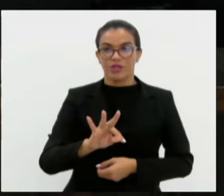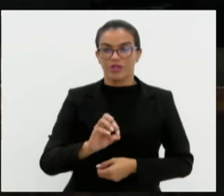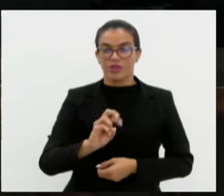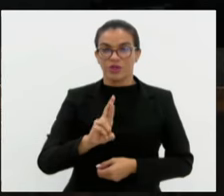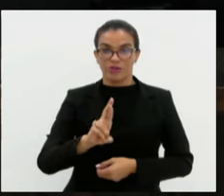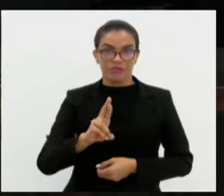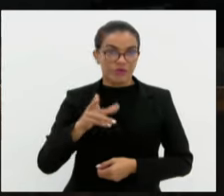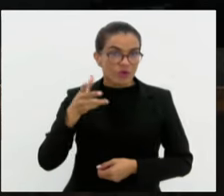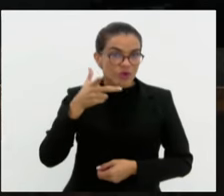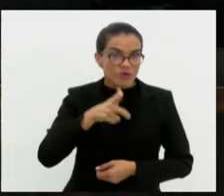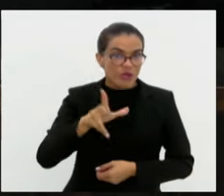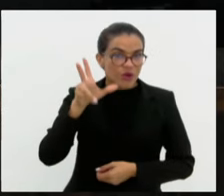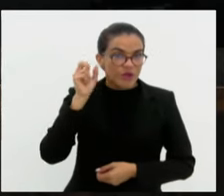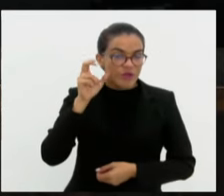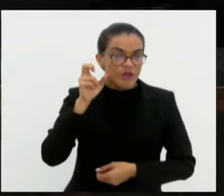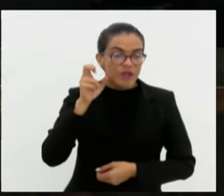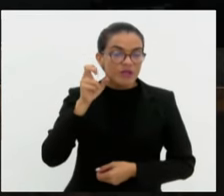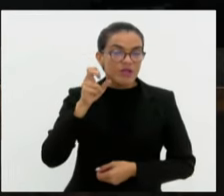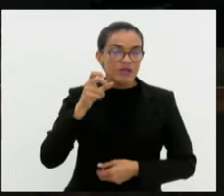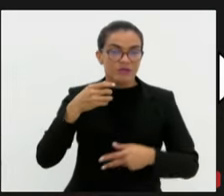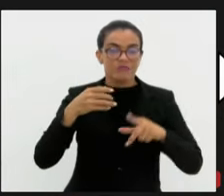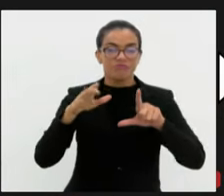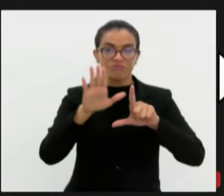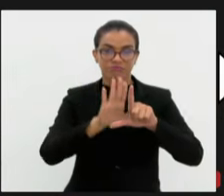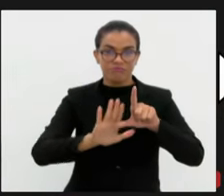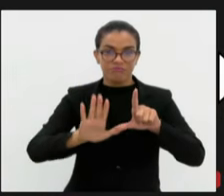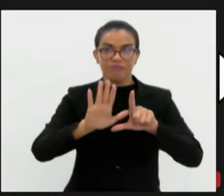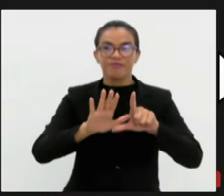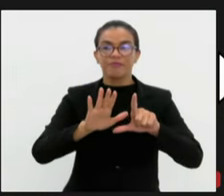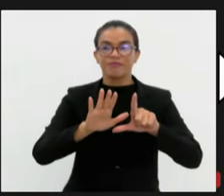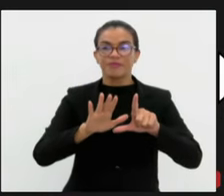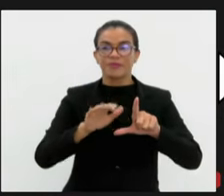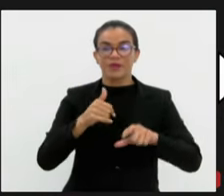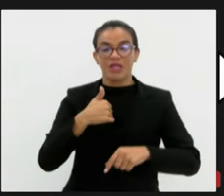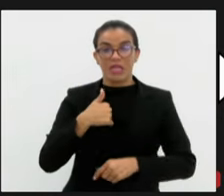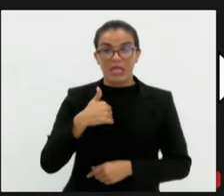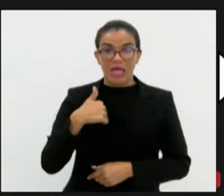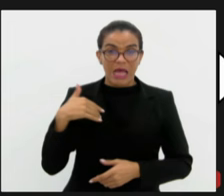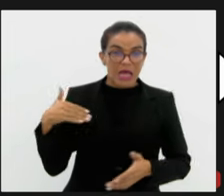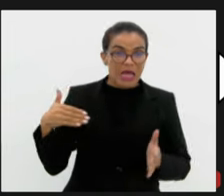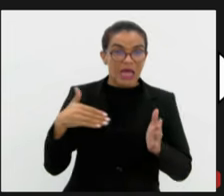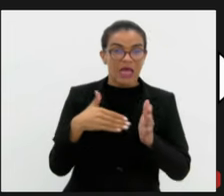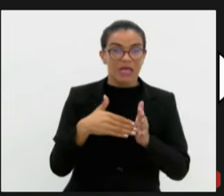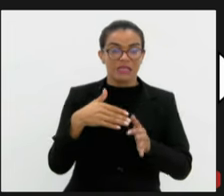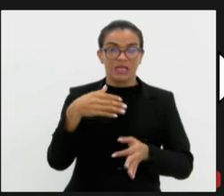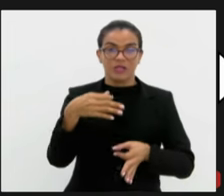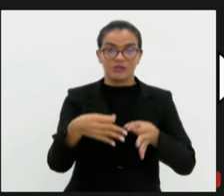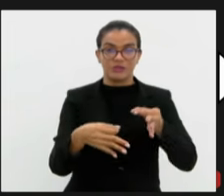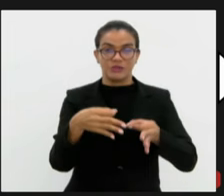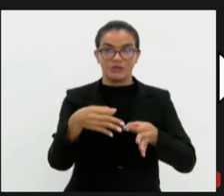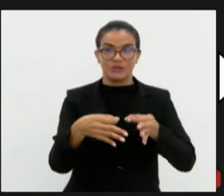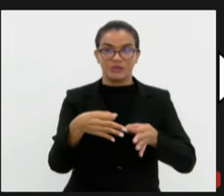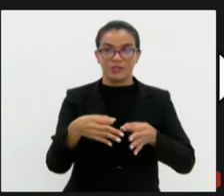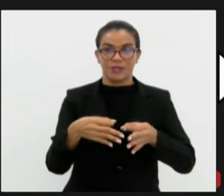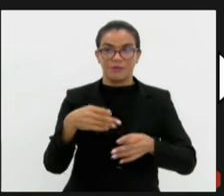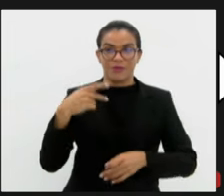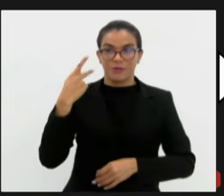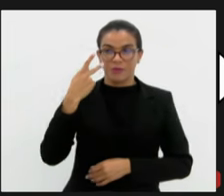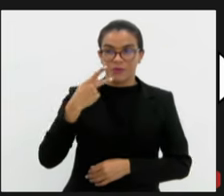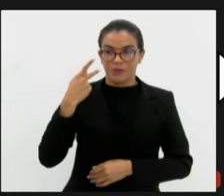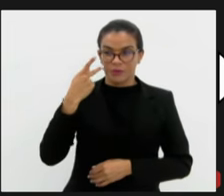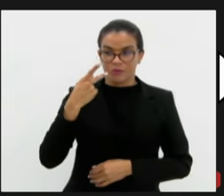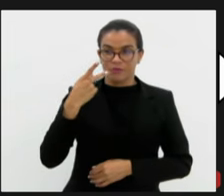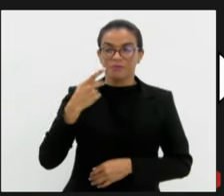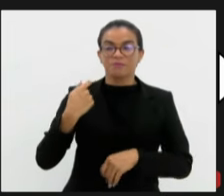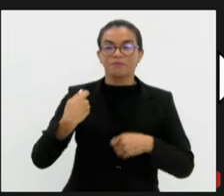está me ouvindo? Estou ouvindo bem. Presidente, até o julgamento político... a gente precisa que